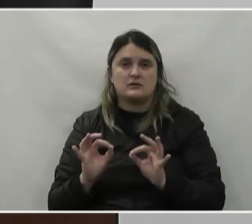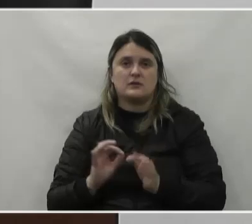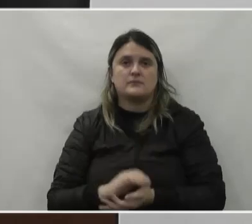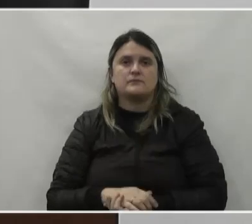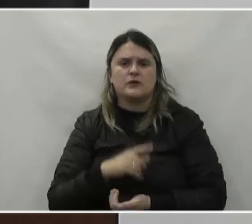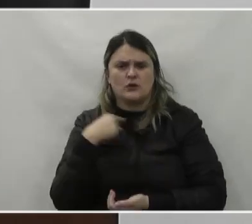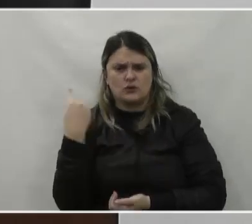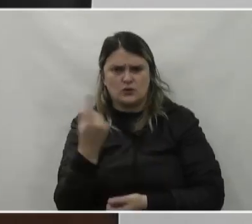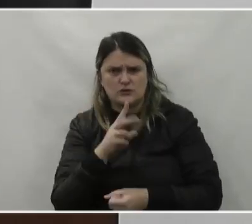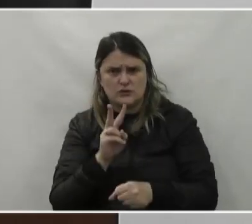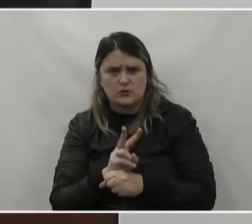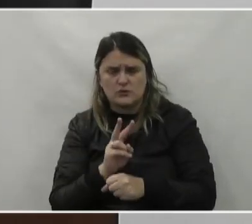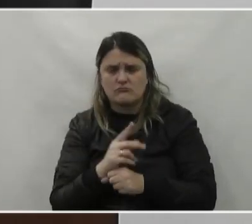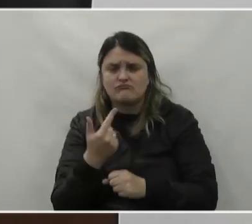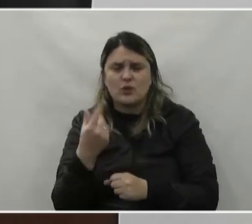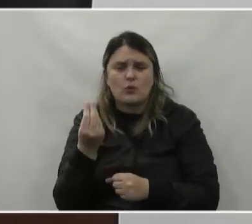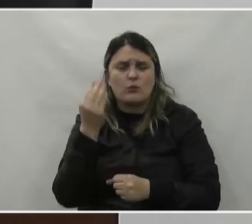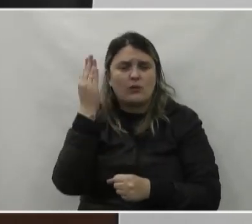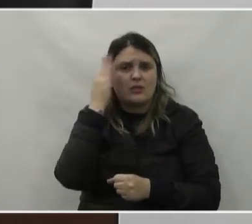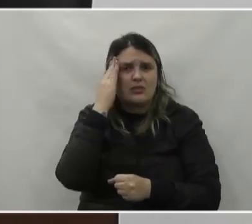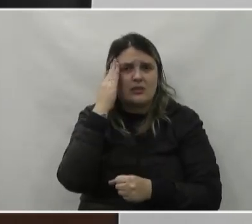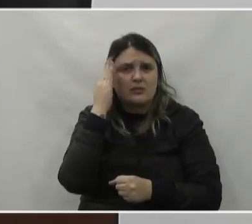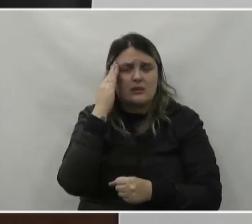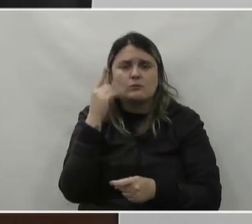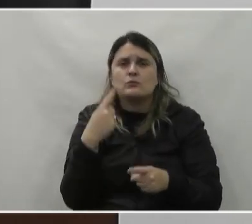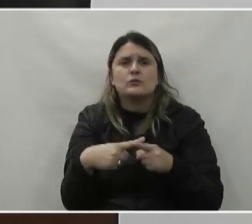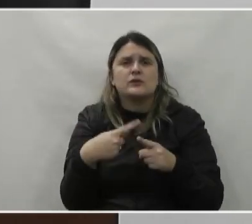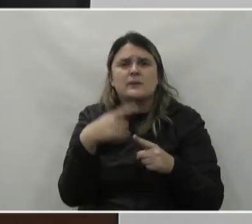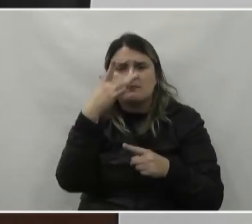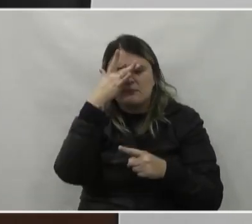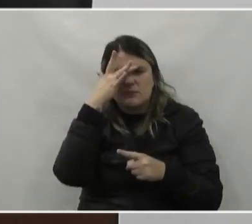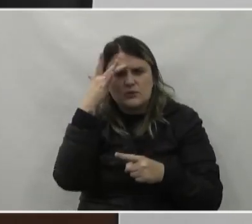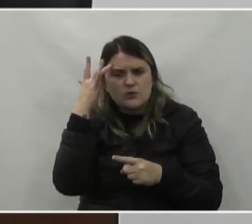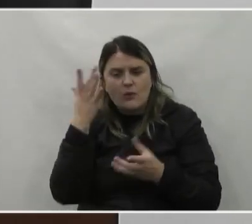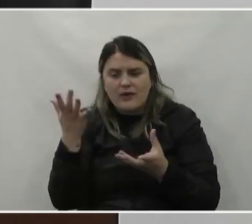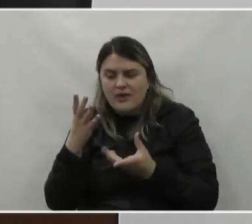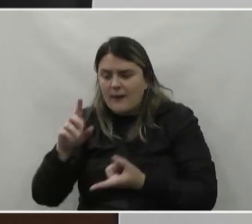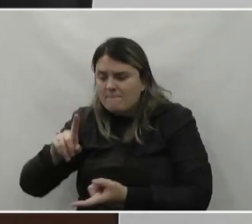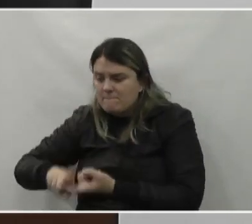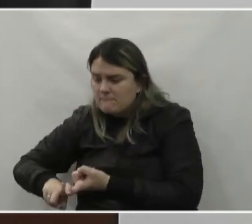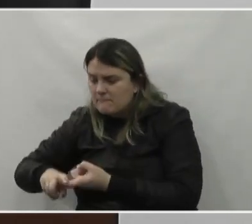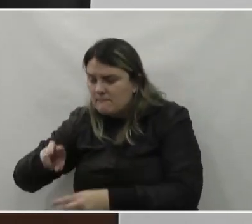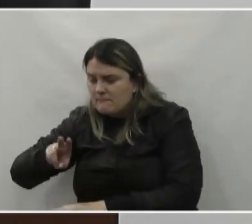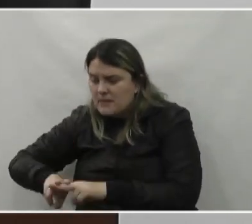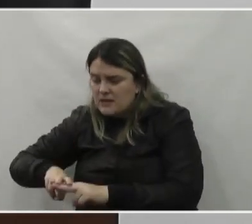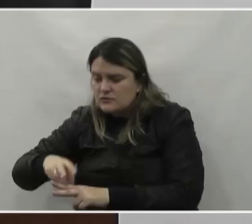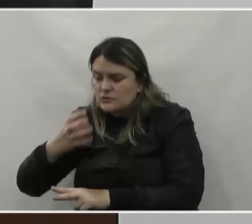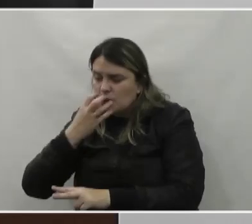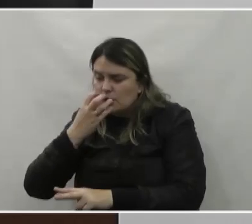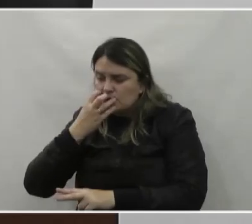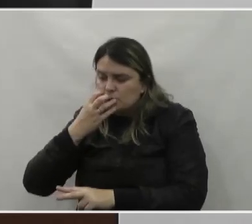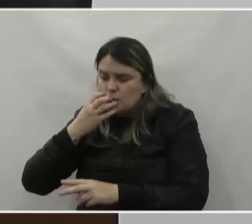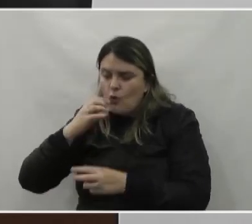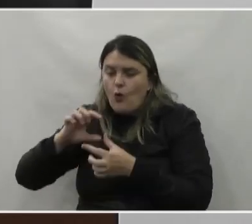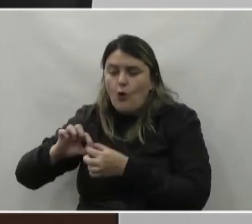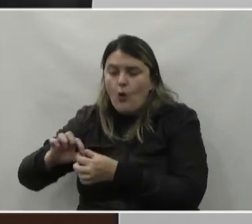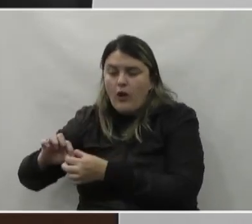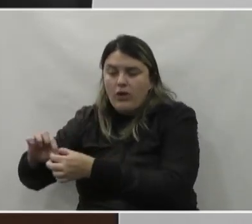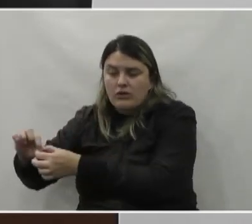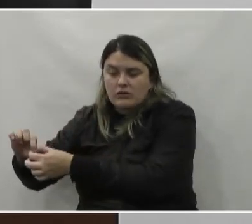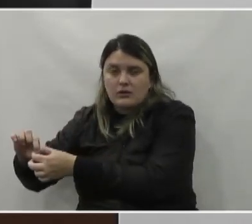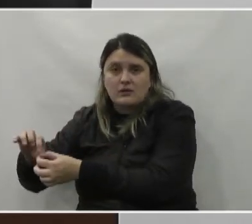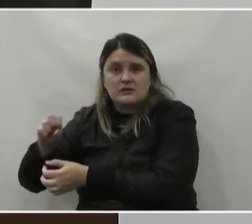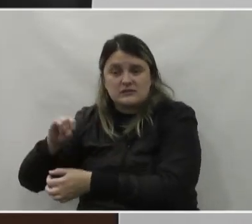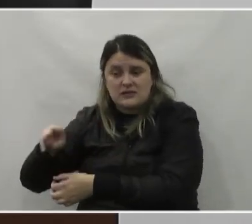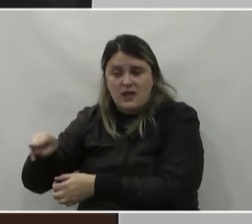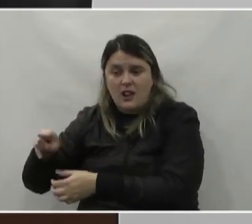somos protetores, entender uma pessoa manter um animal confinado, acorrentado, se o animal tem que